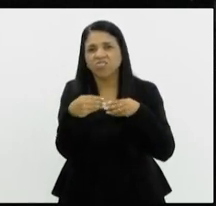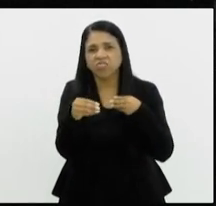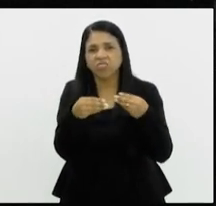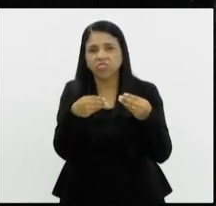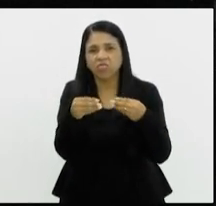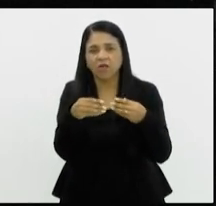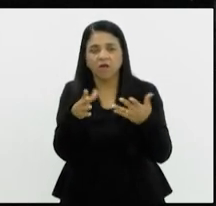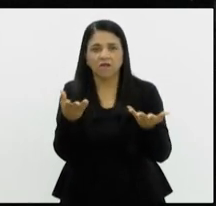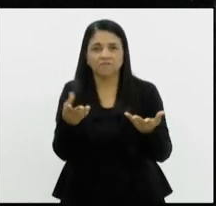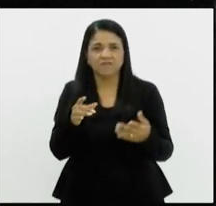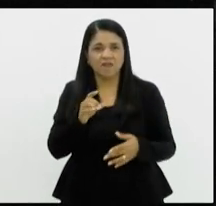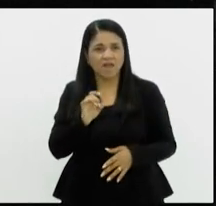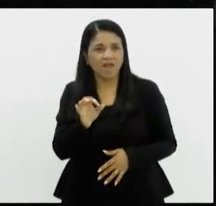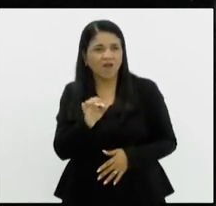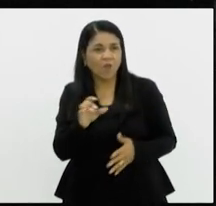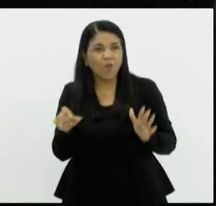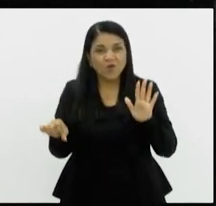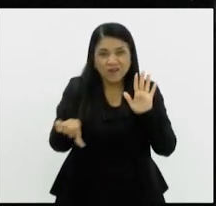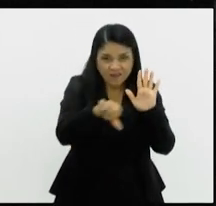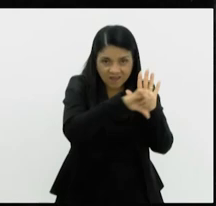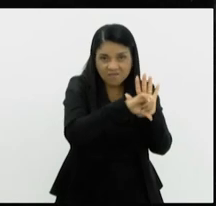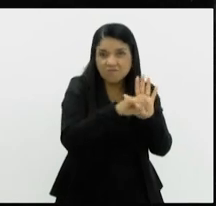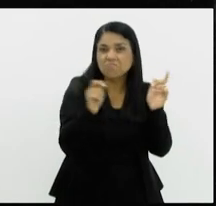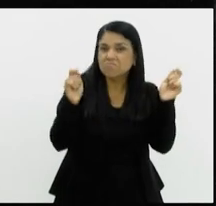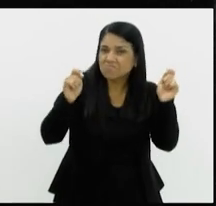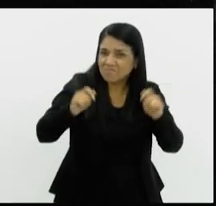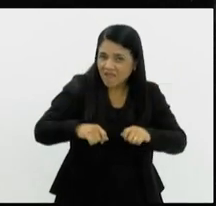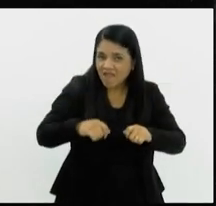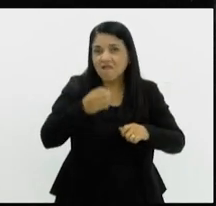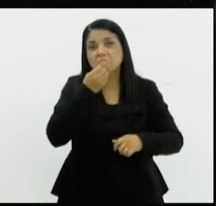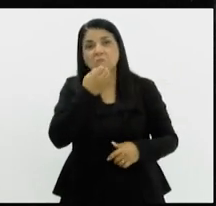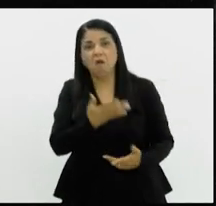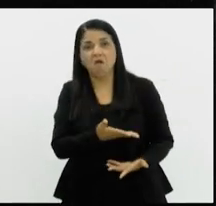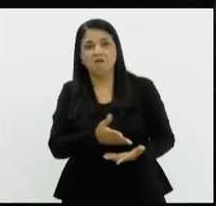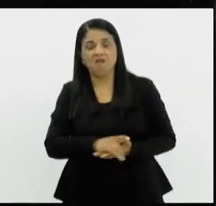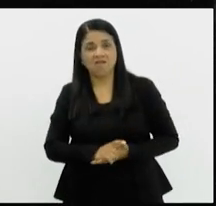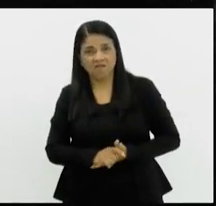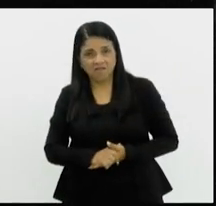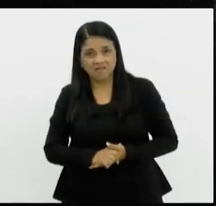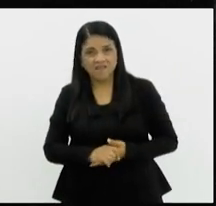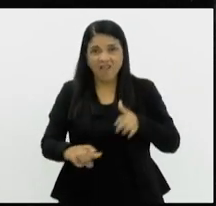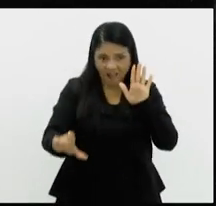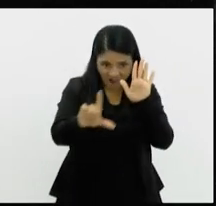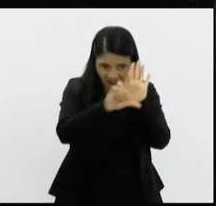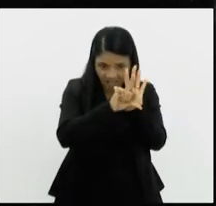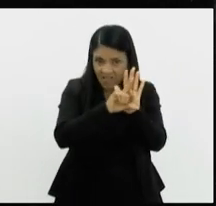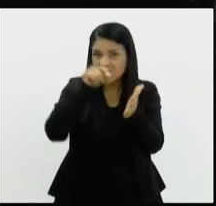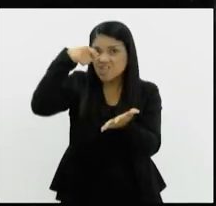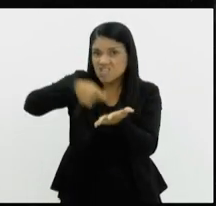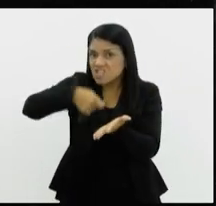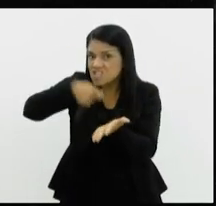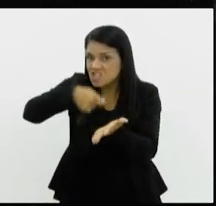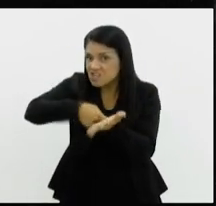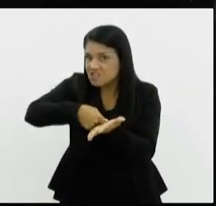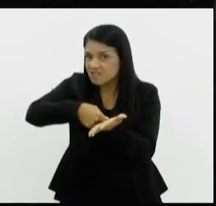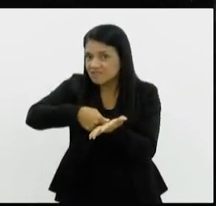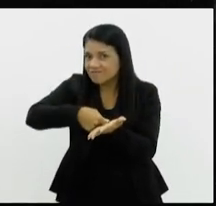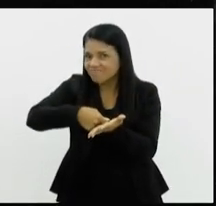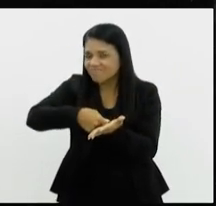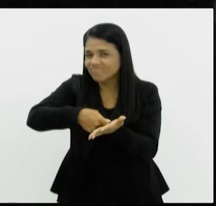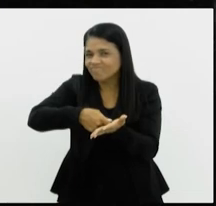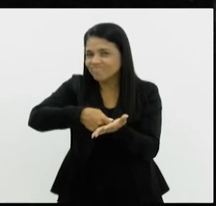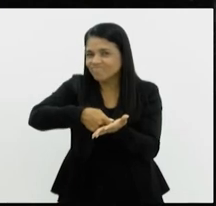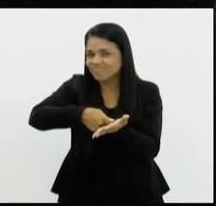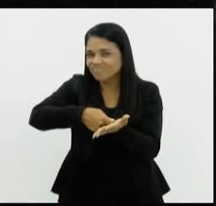não vale a pena o crime vale a pena porque se as leis fossem mais rígidas Com certeza